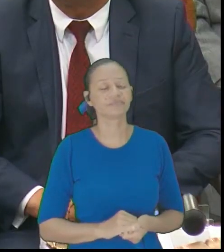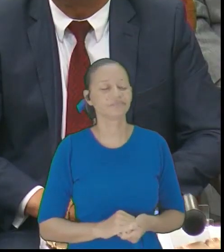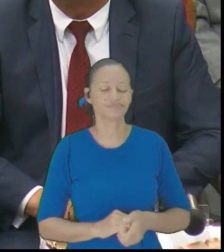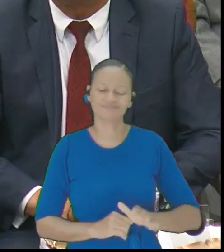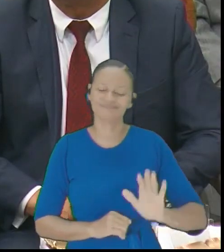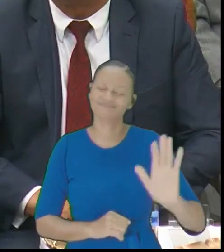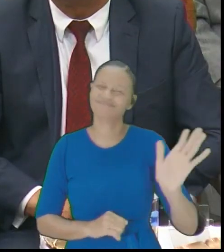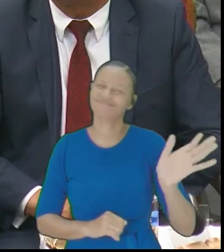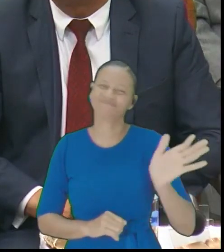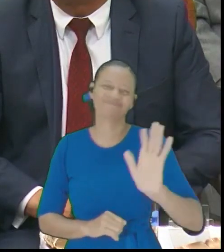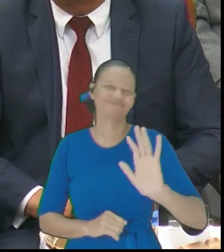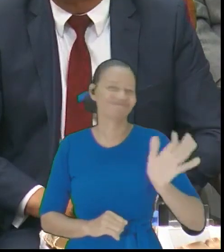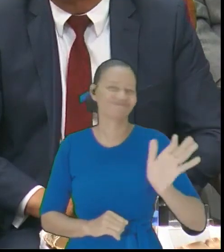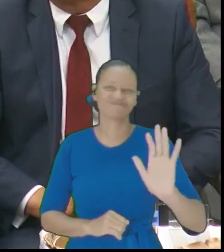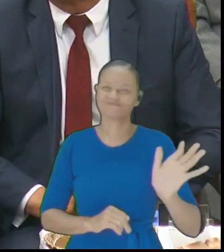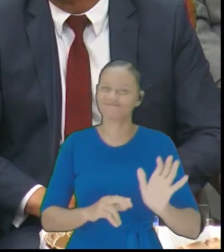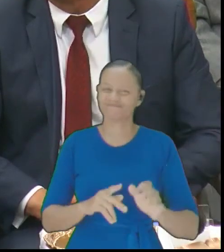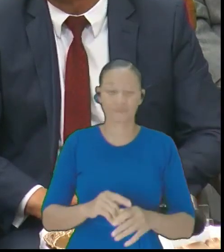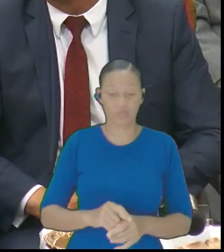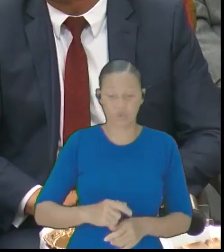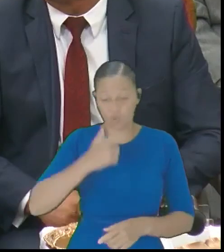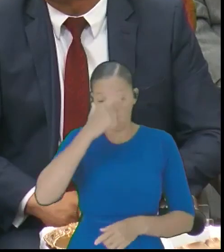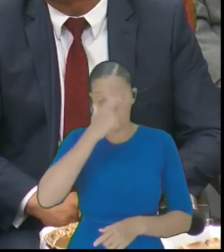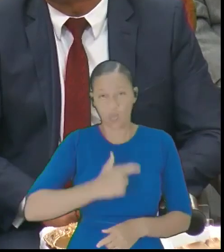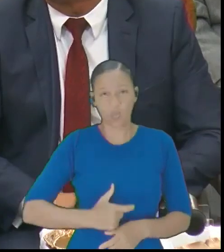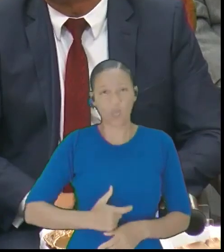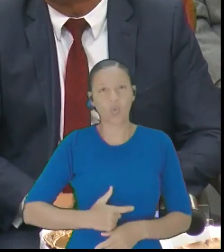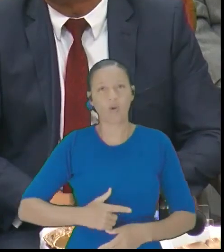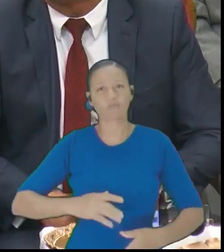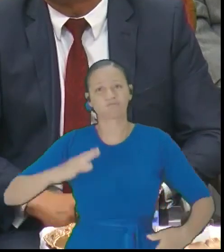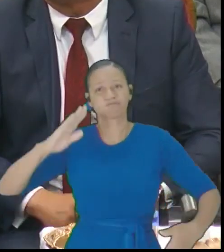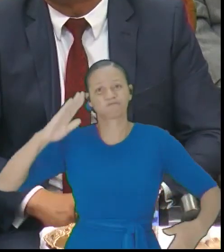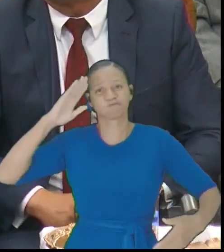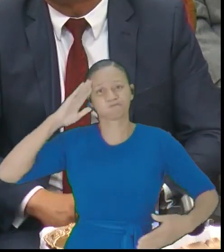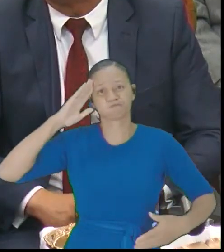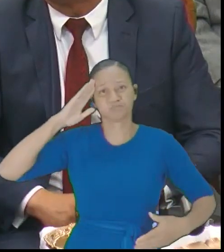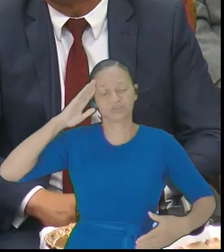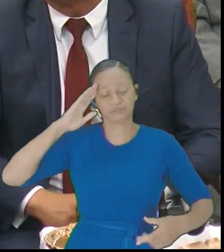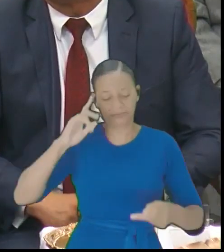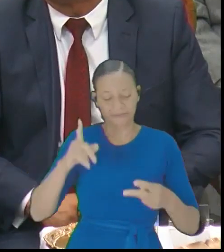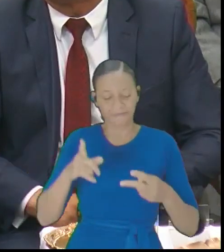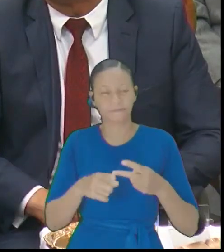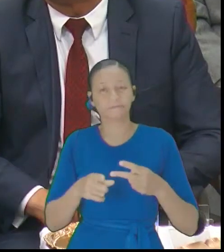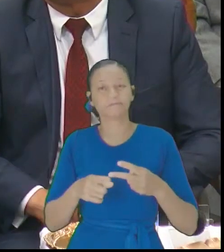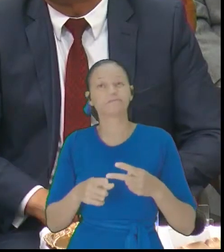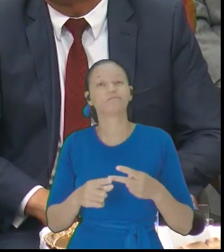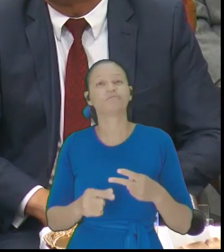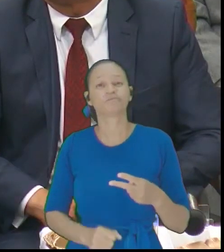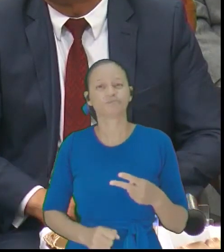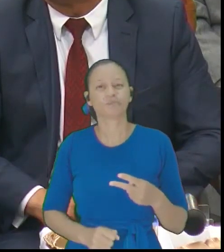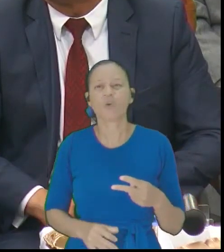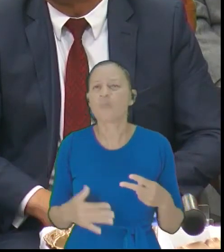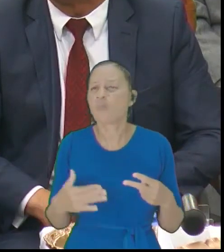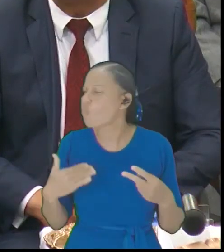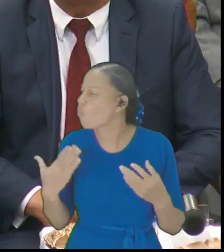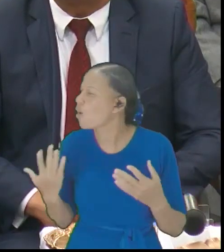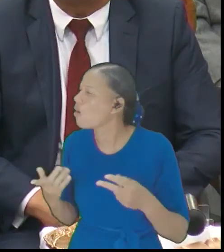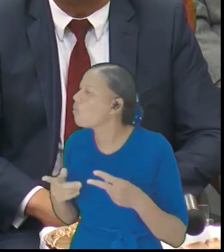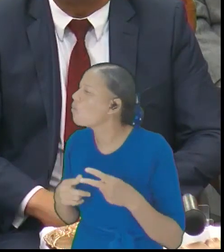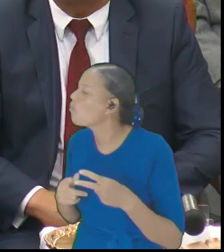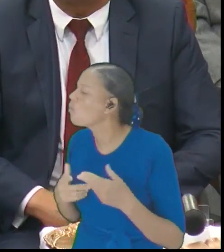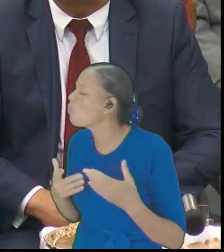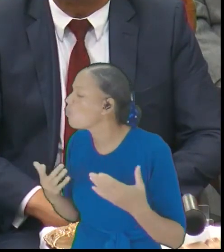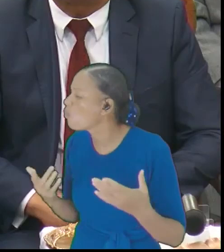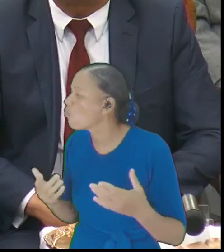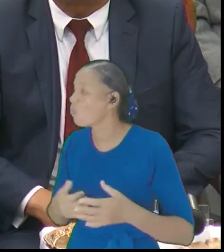Não, irmão. Malco partiu para a segunda opção. Qual é a segunda, pastor?